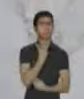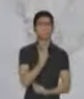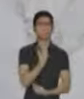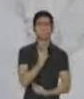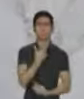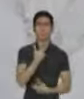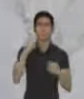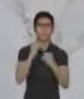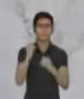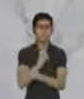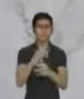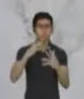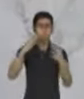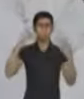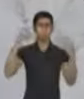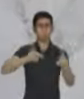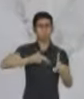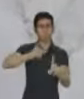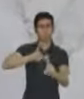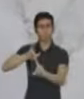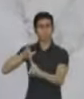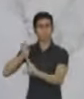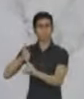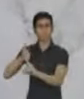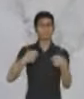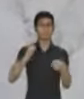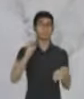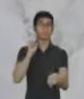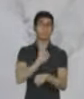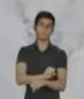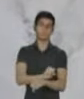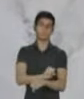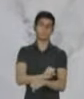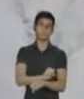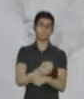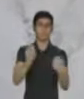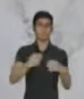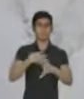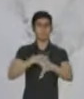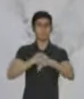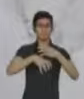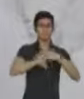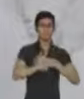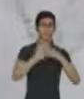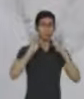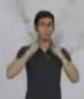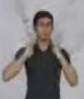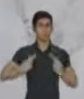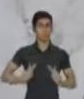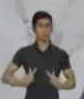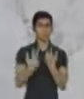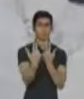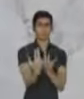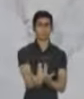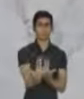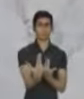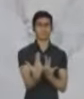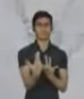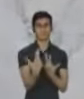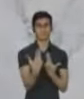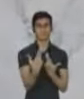precisa acessar é preciso reconhecer no outro humano um igual que aliás já uma pregação